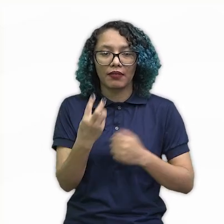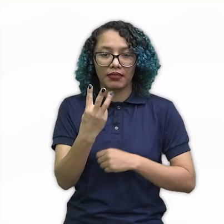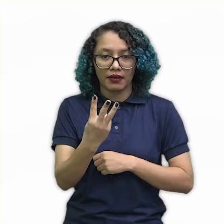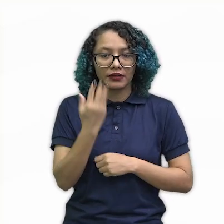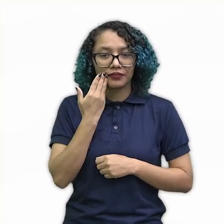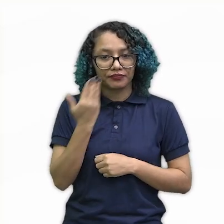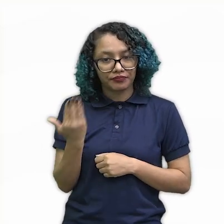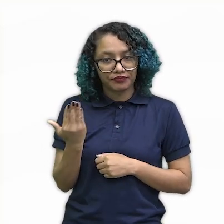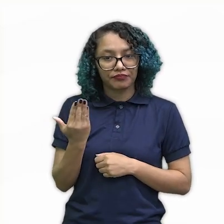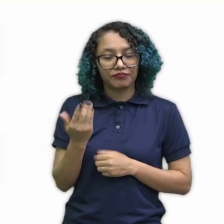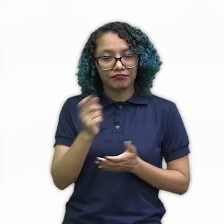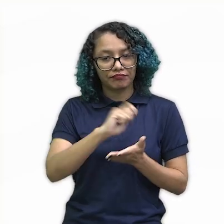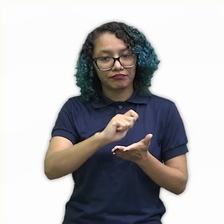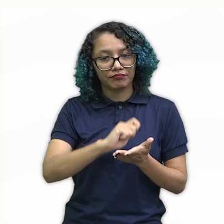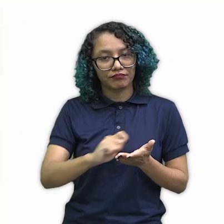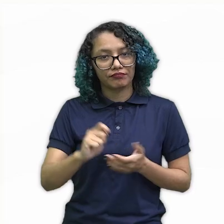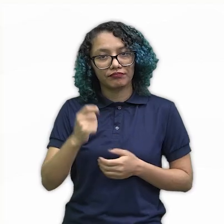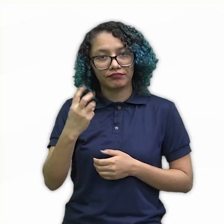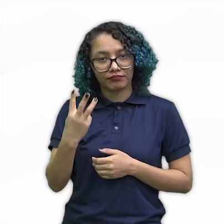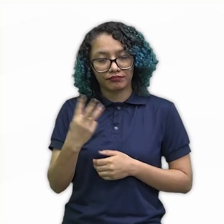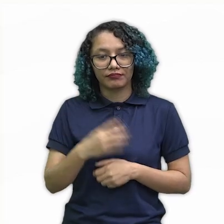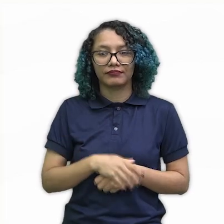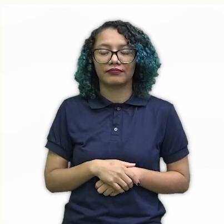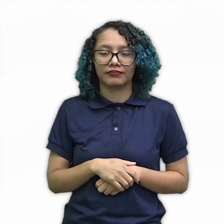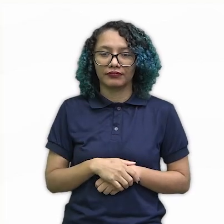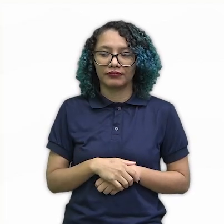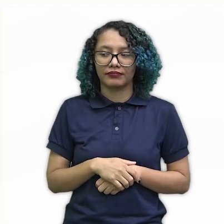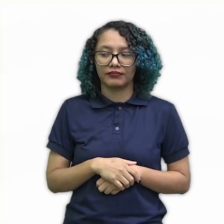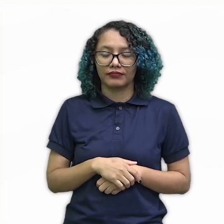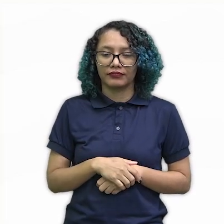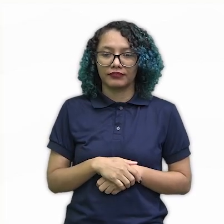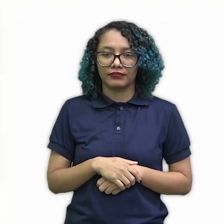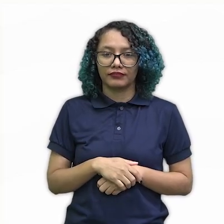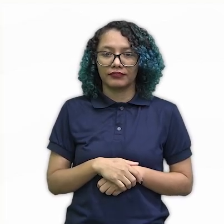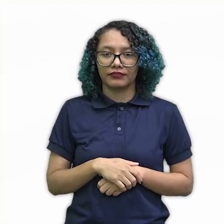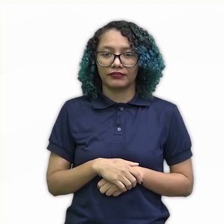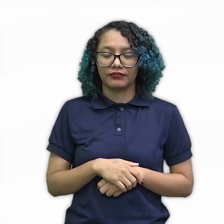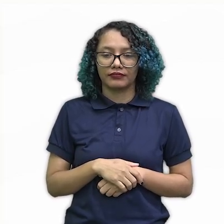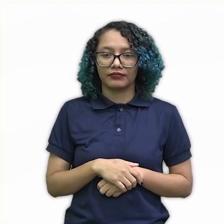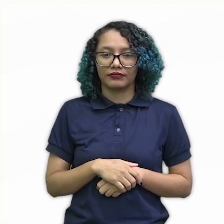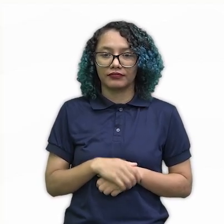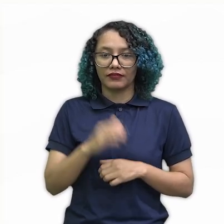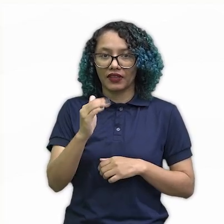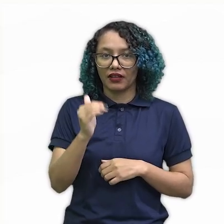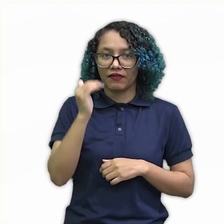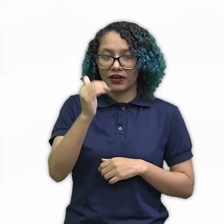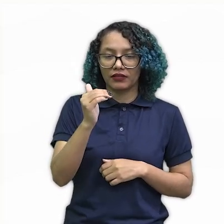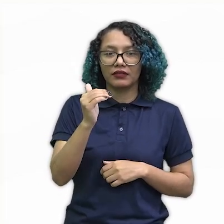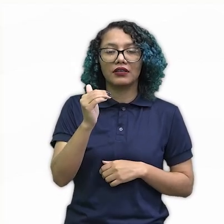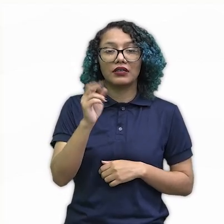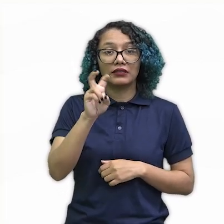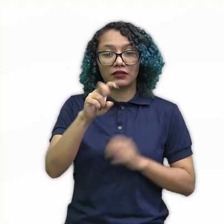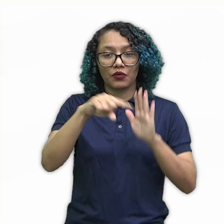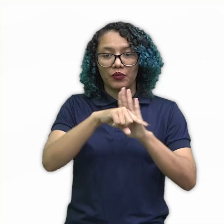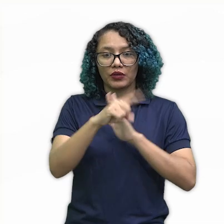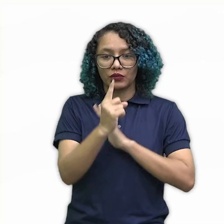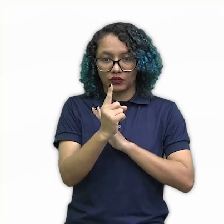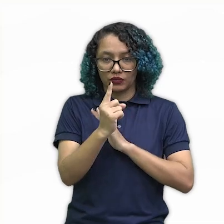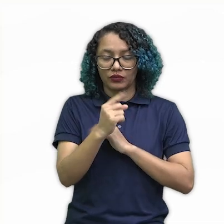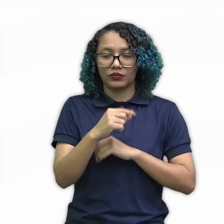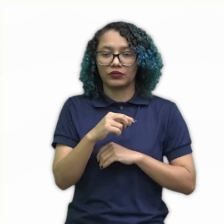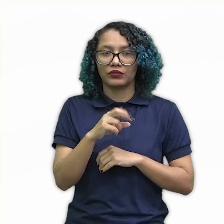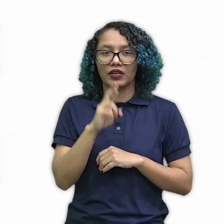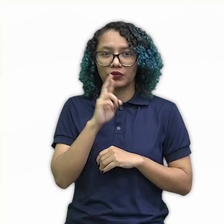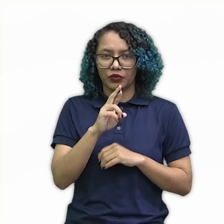escrever 3 elevado a 5 menos 1. Eu já posso colocar aqui o resultado direto, né? De